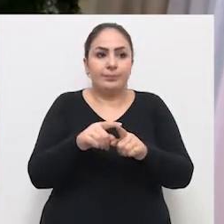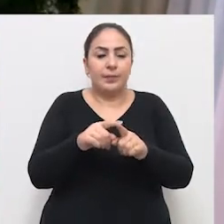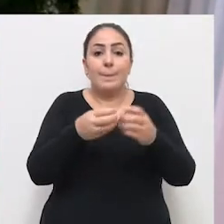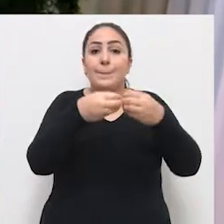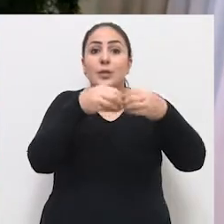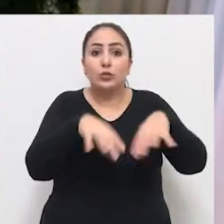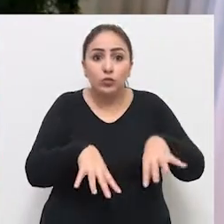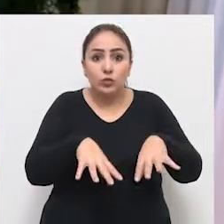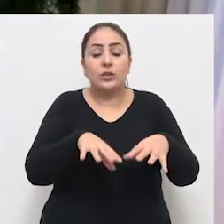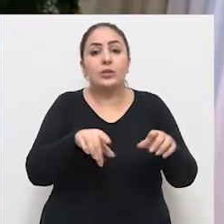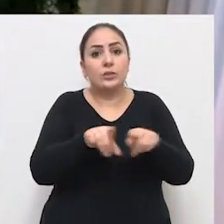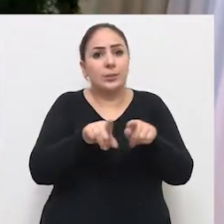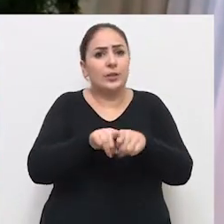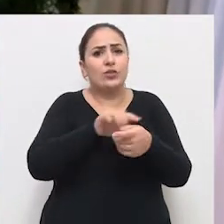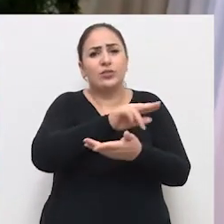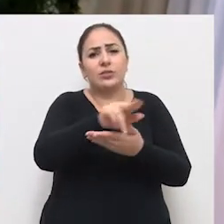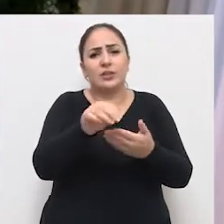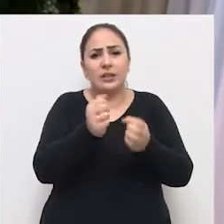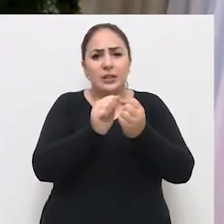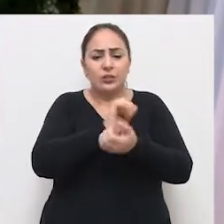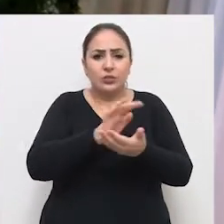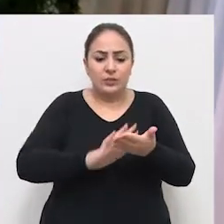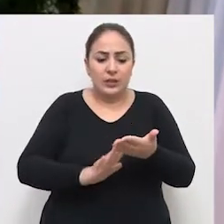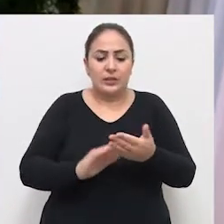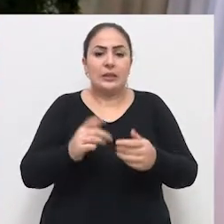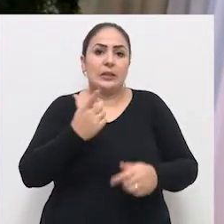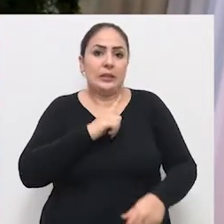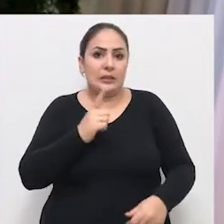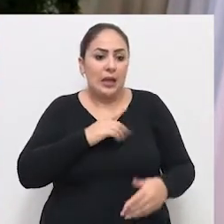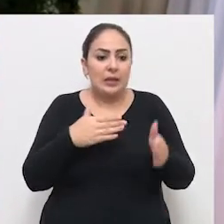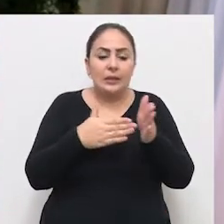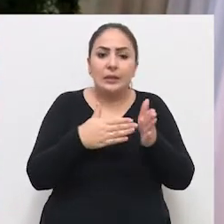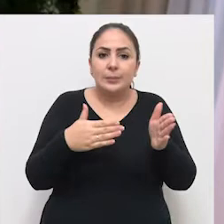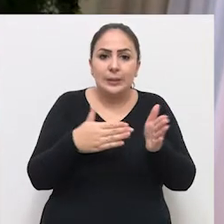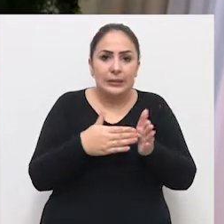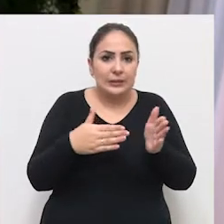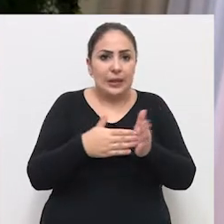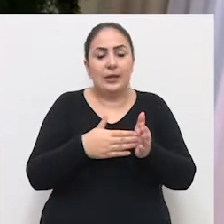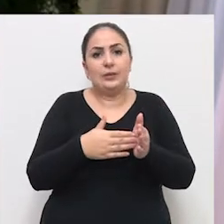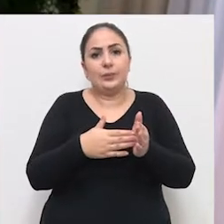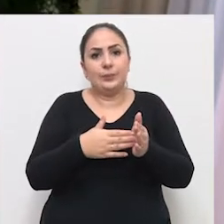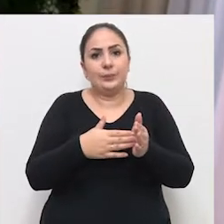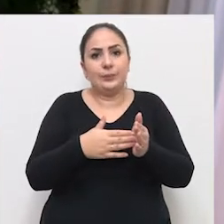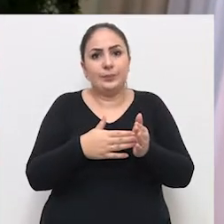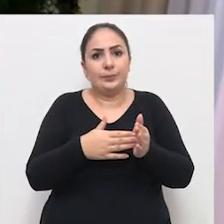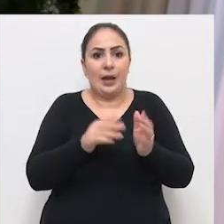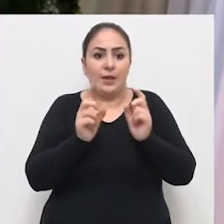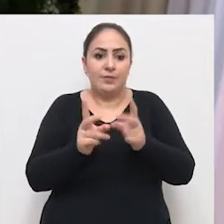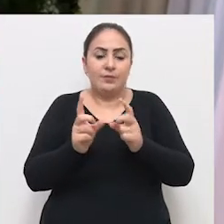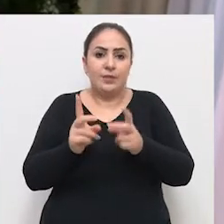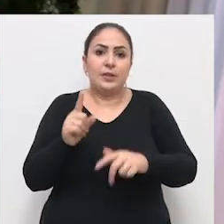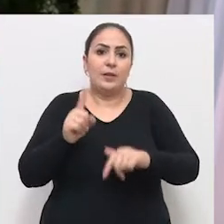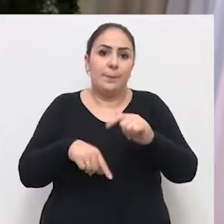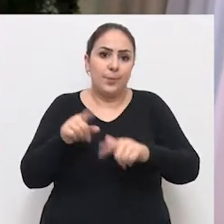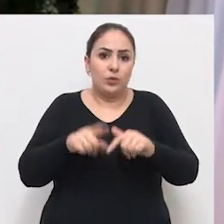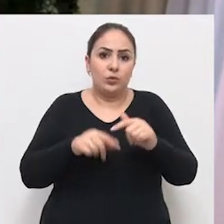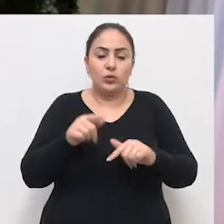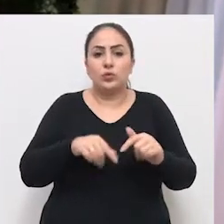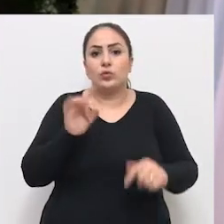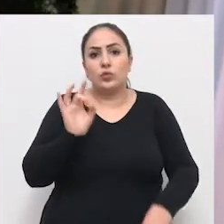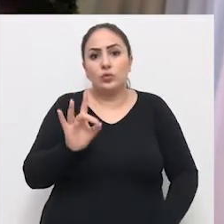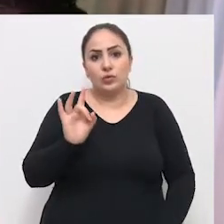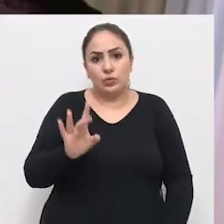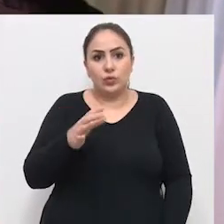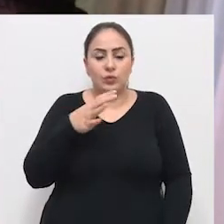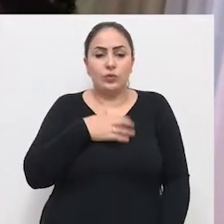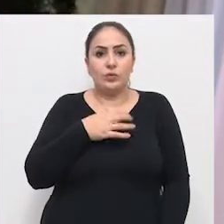afetando então muitas atividades, onde fica limitado a venda de